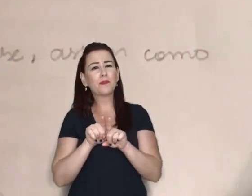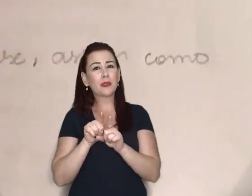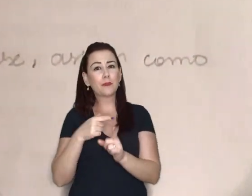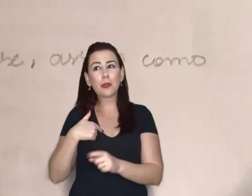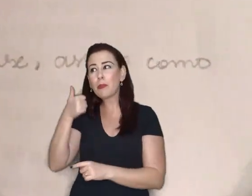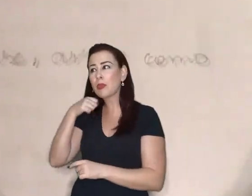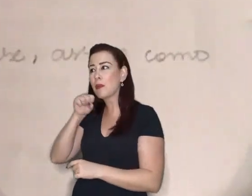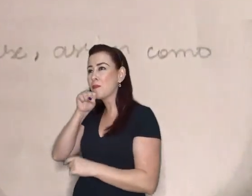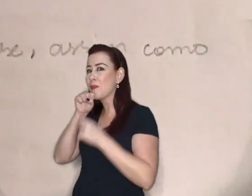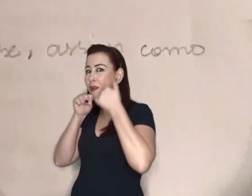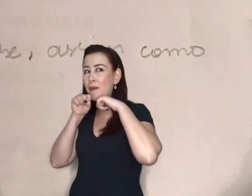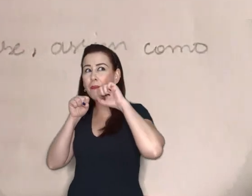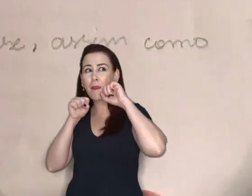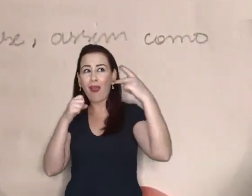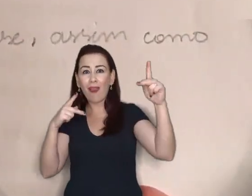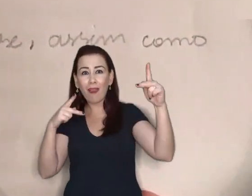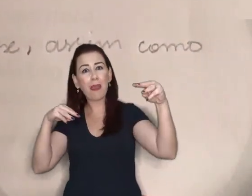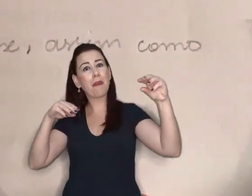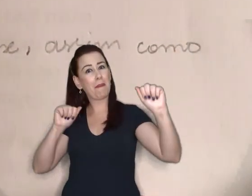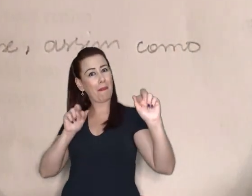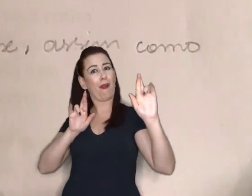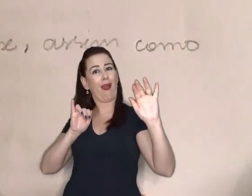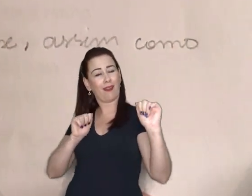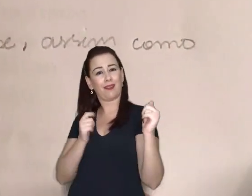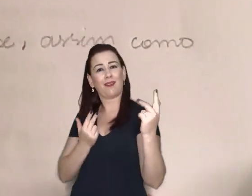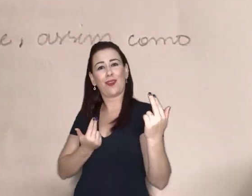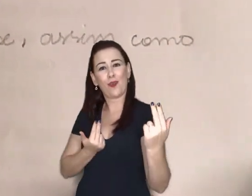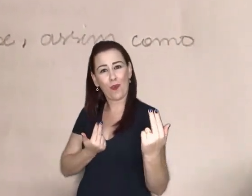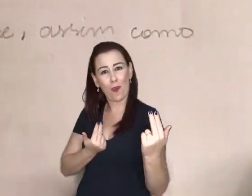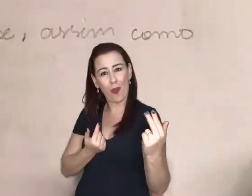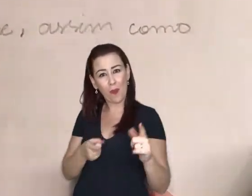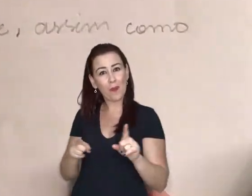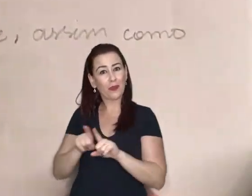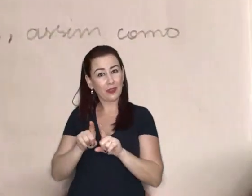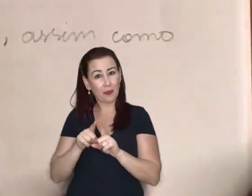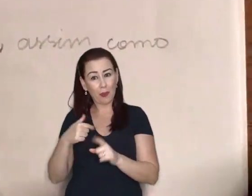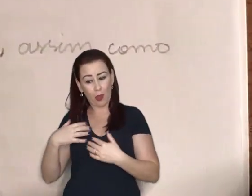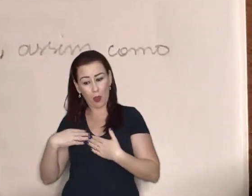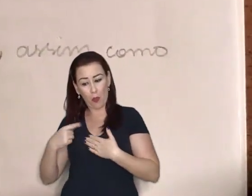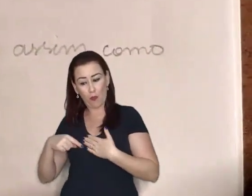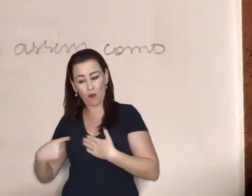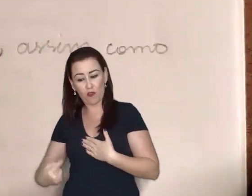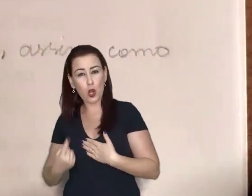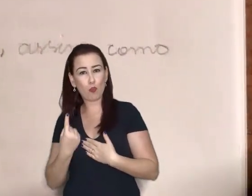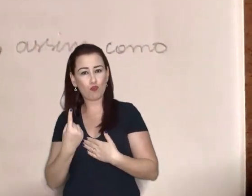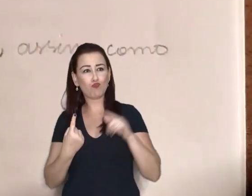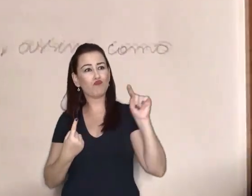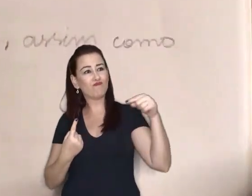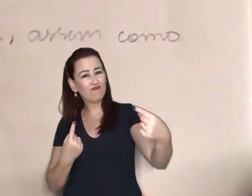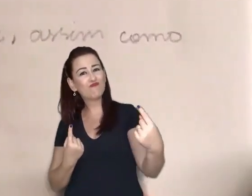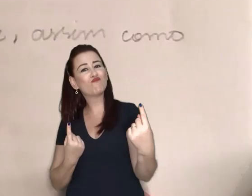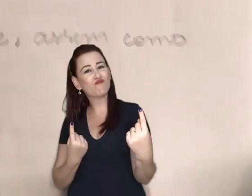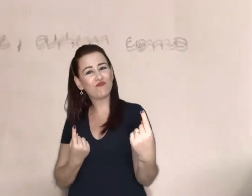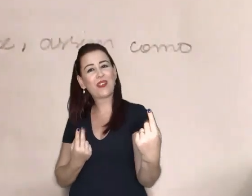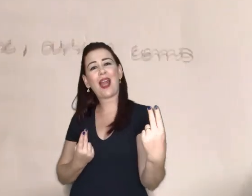Maria. Assim como você, tenho uma única filha. Assim como você,